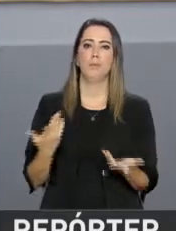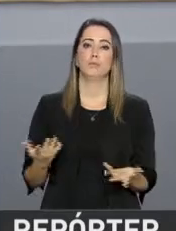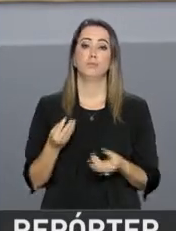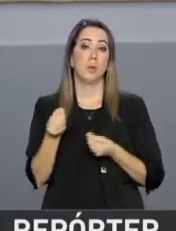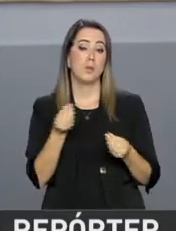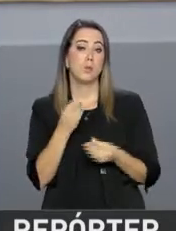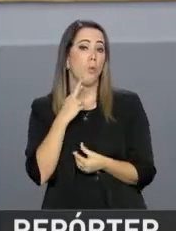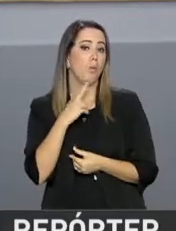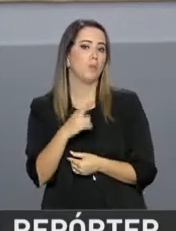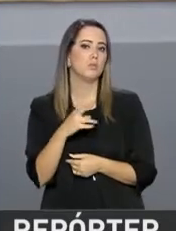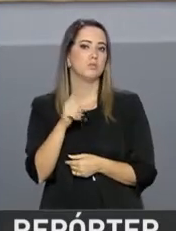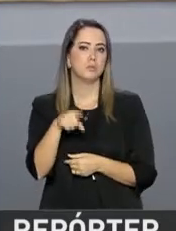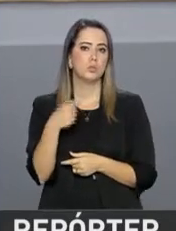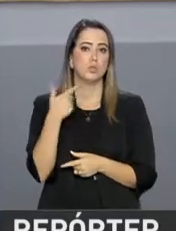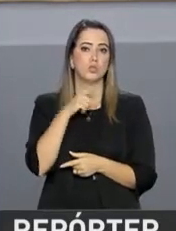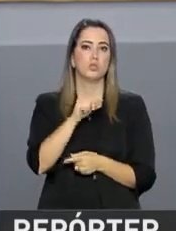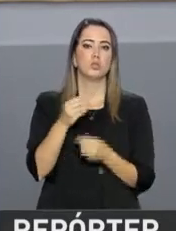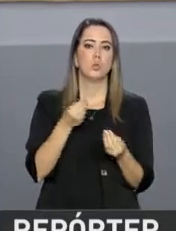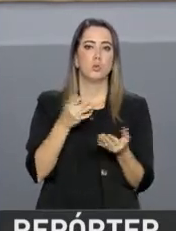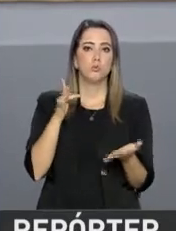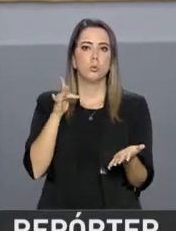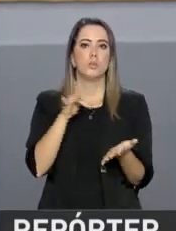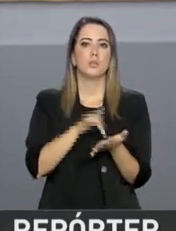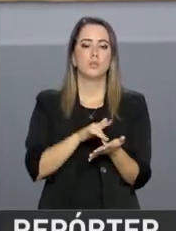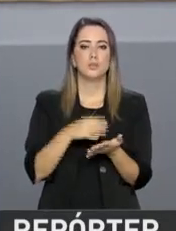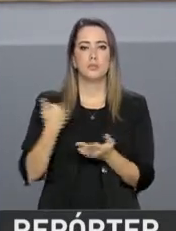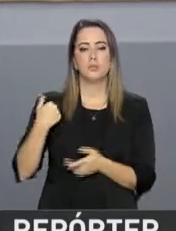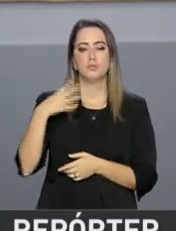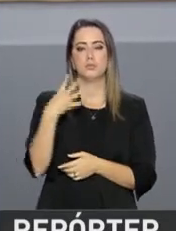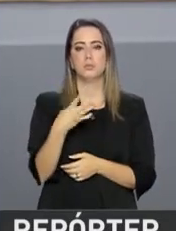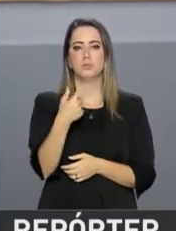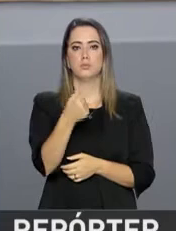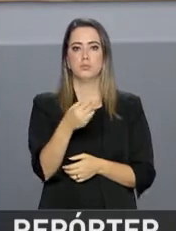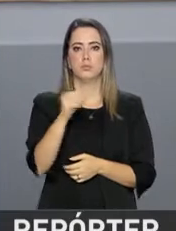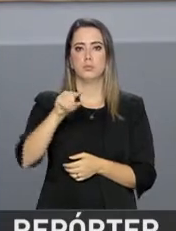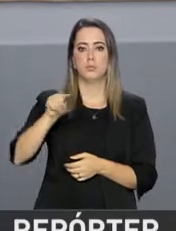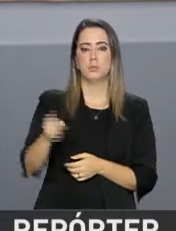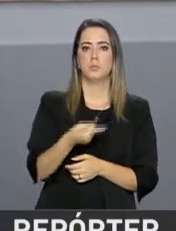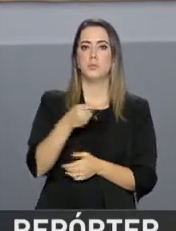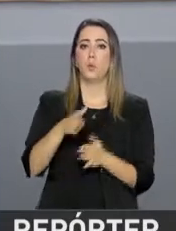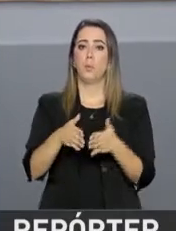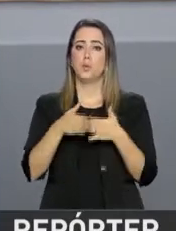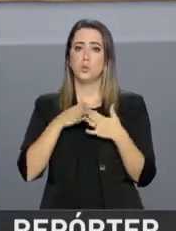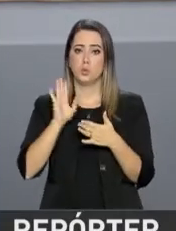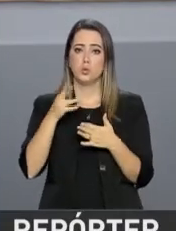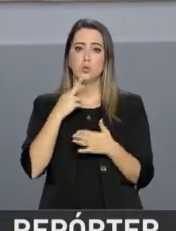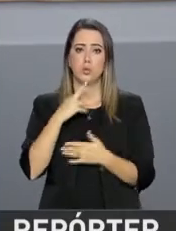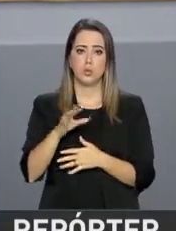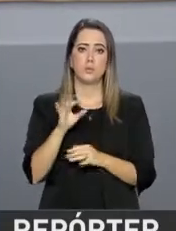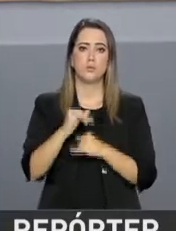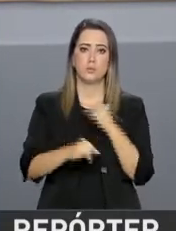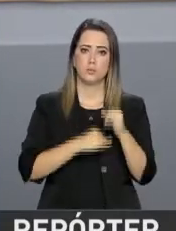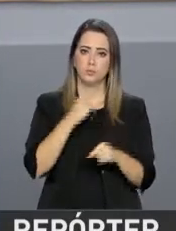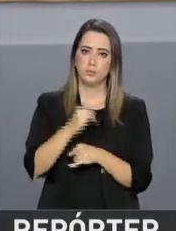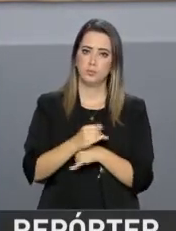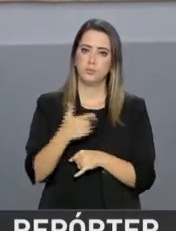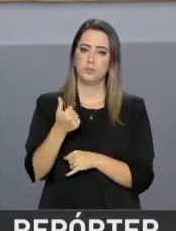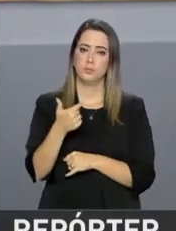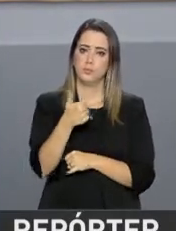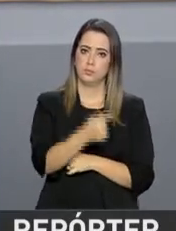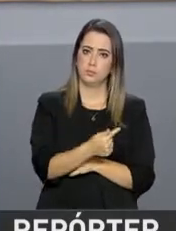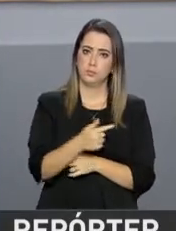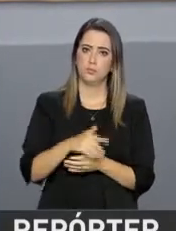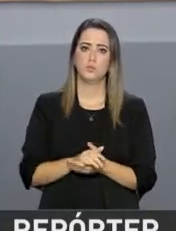mas a solução pode estar ao alcance de um clique mais de 470 mil demandas foram resolvidas pela internet em